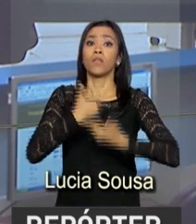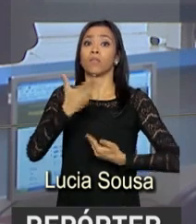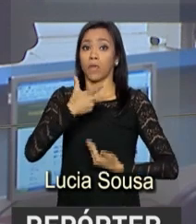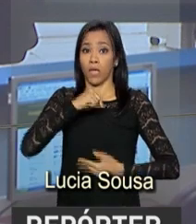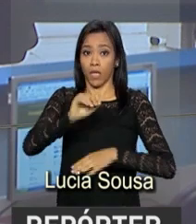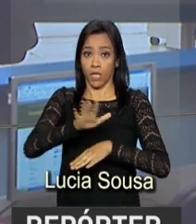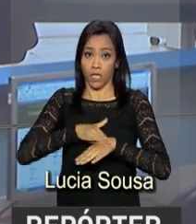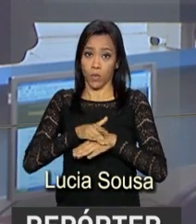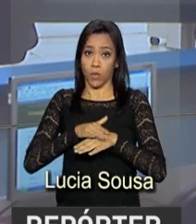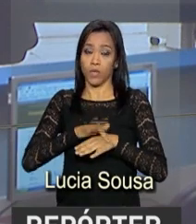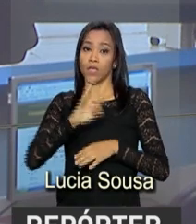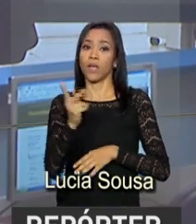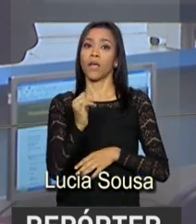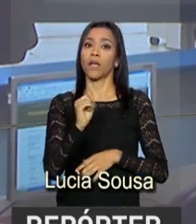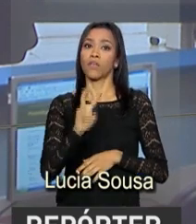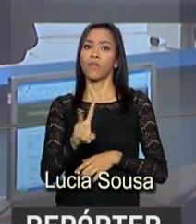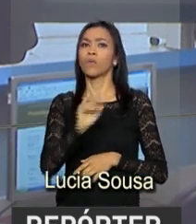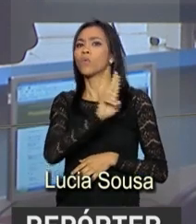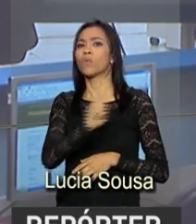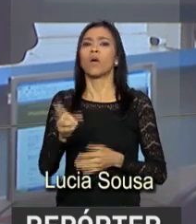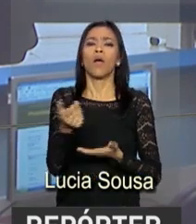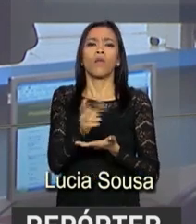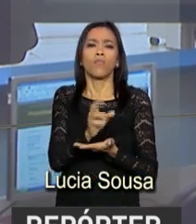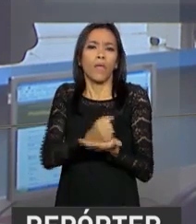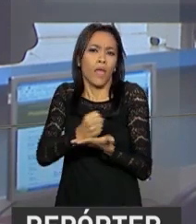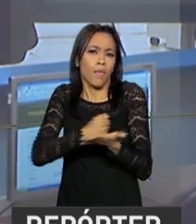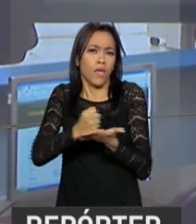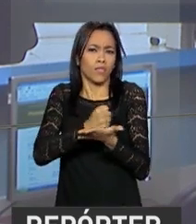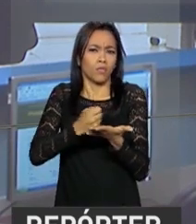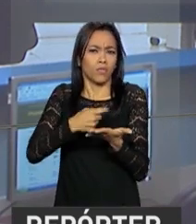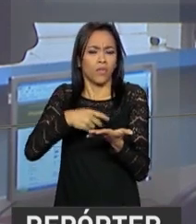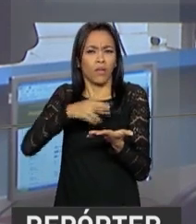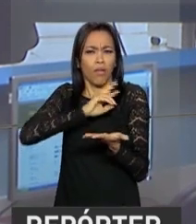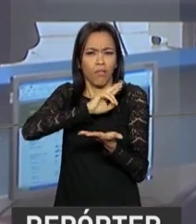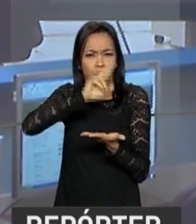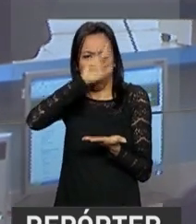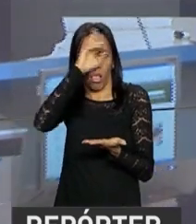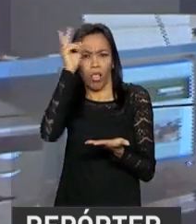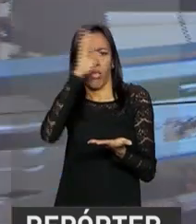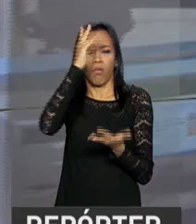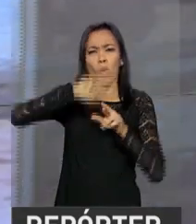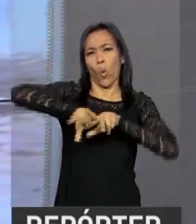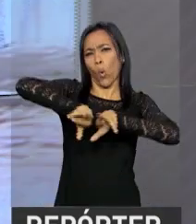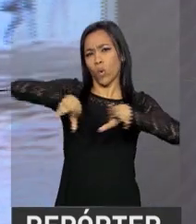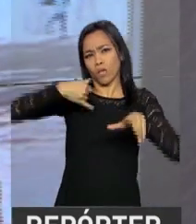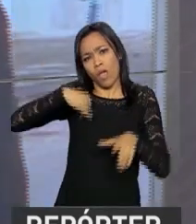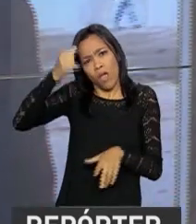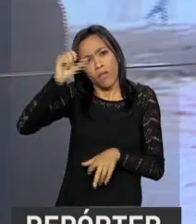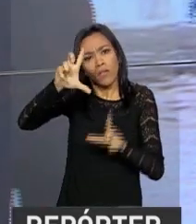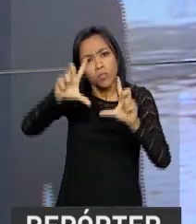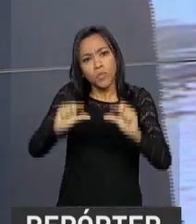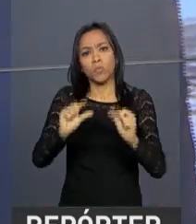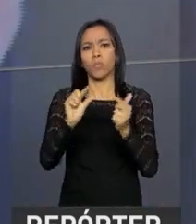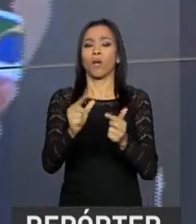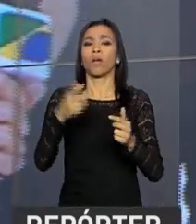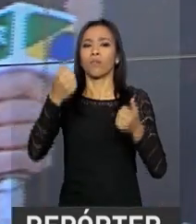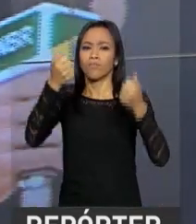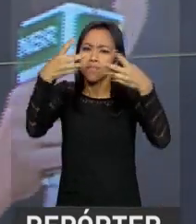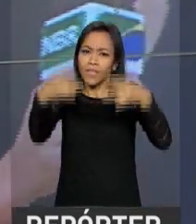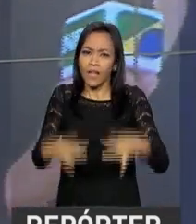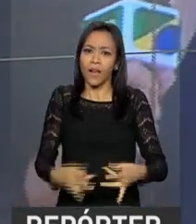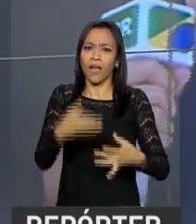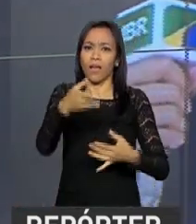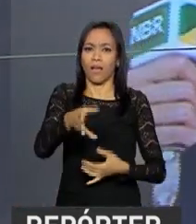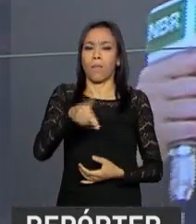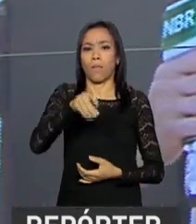o Dolutegravir, um remédio eficaz e com menos efeitos adversos. Quem traz para a gente as informações ao vivo é